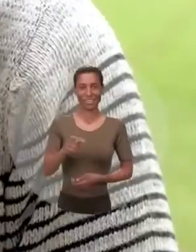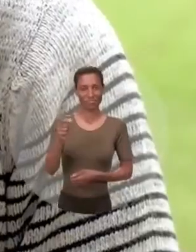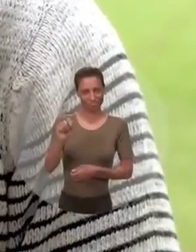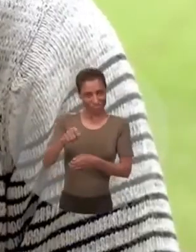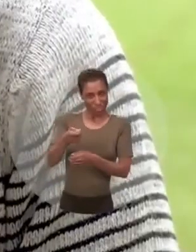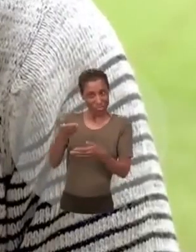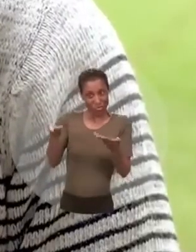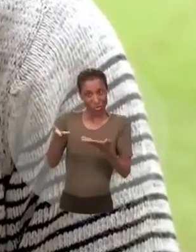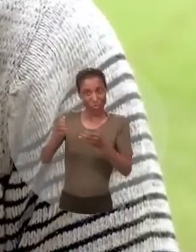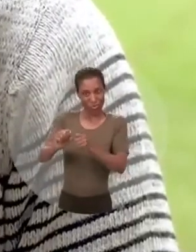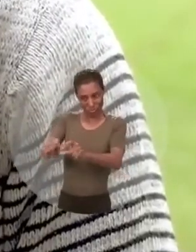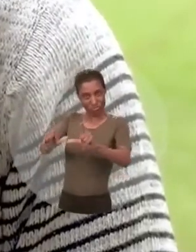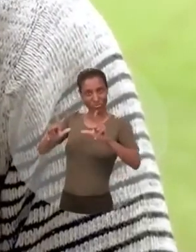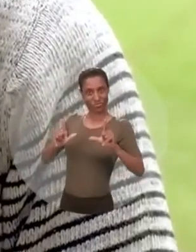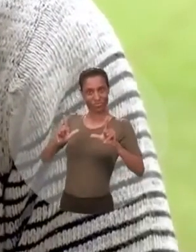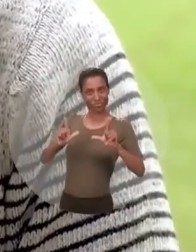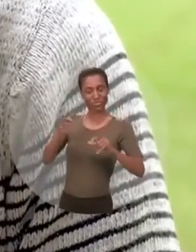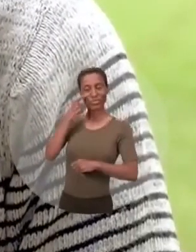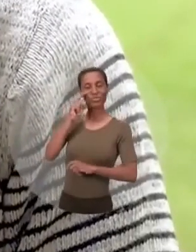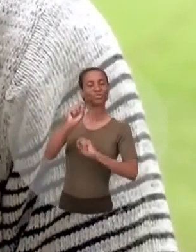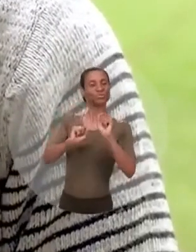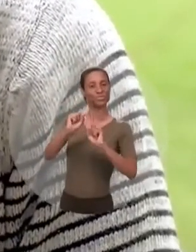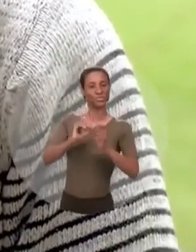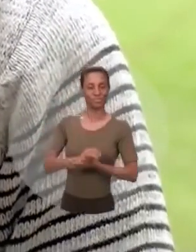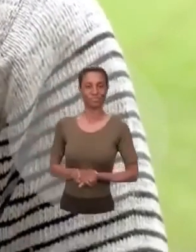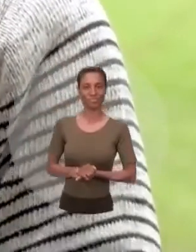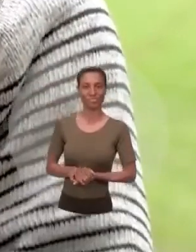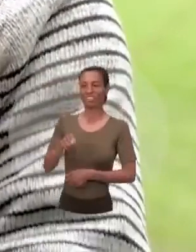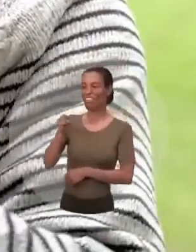Tu liga a televisão hoje, tu só vê